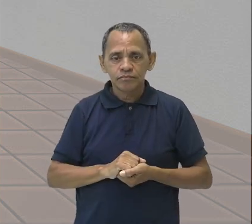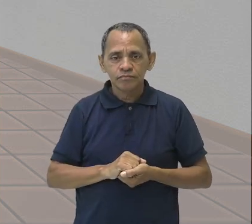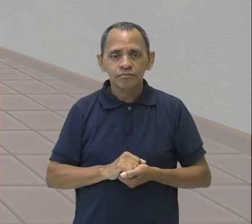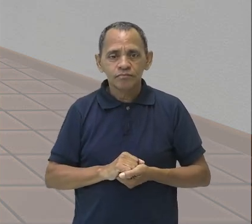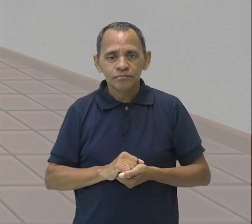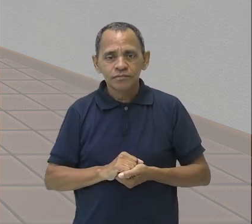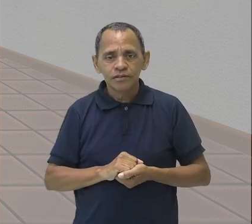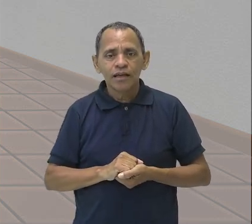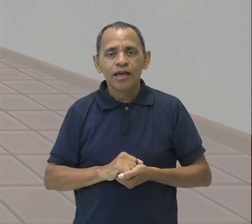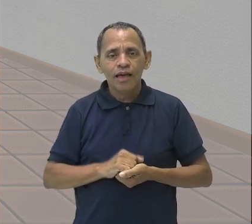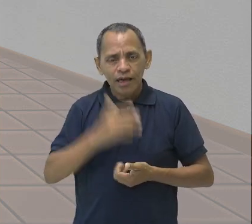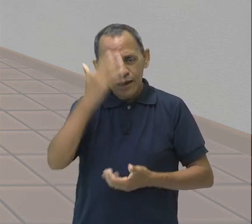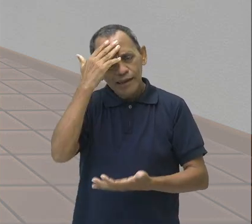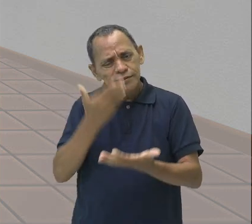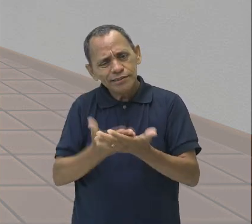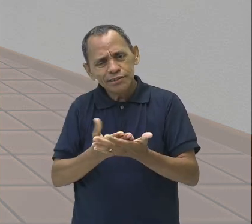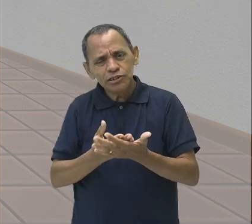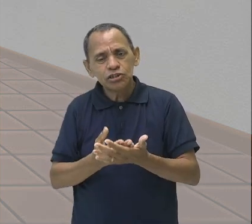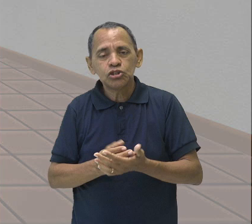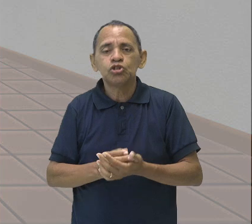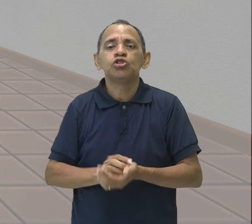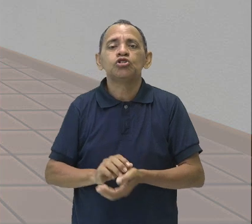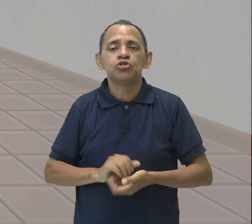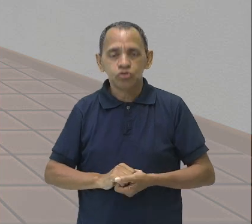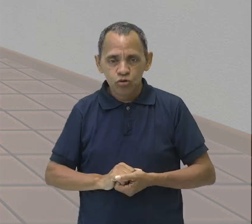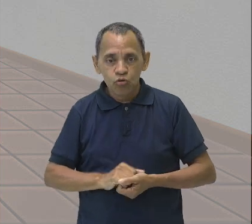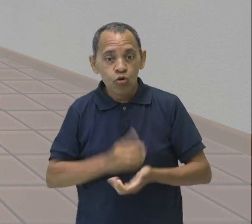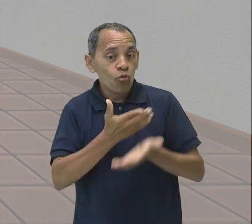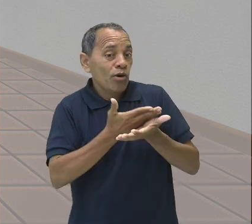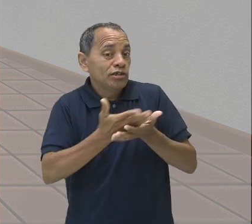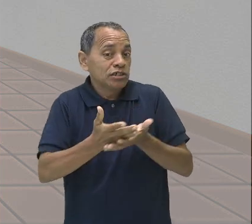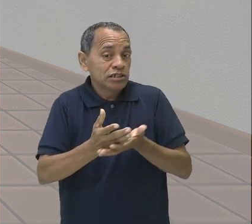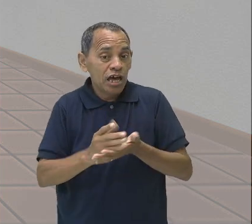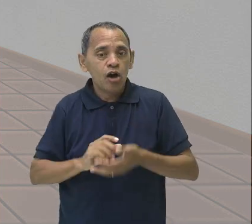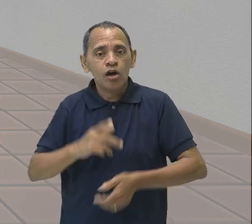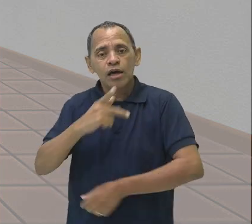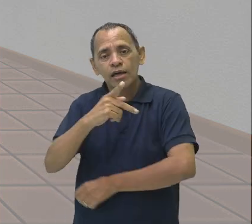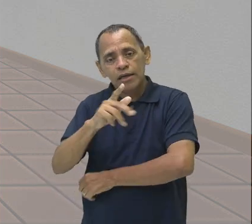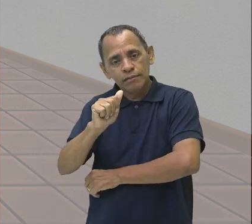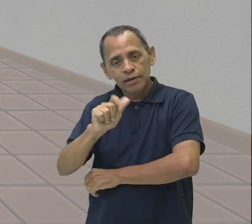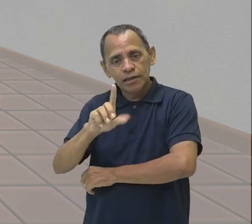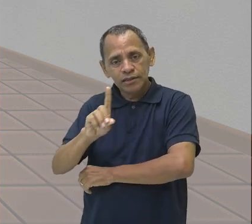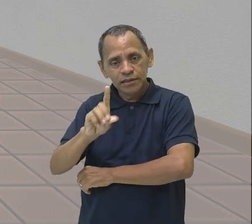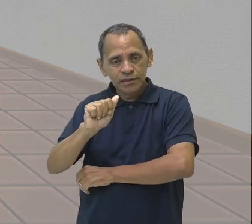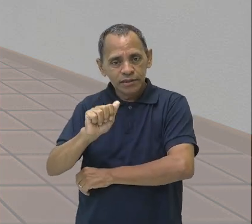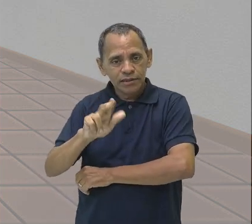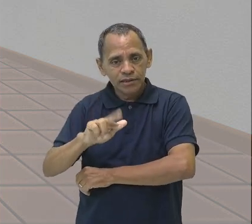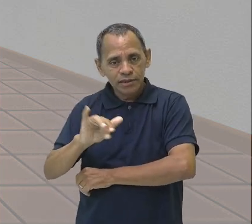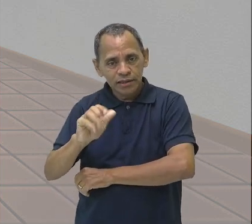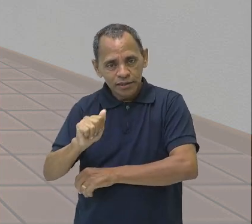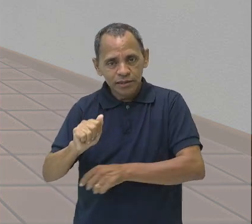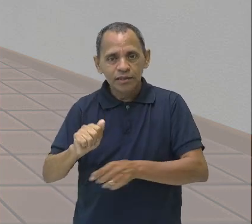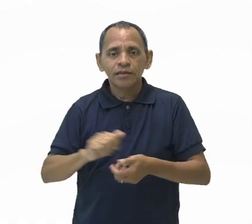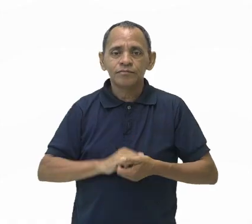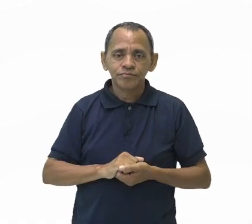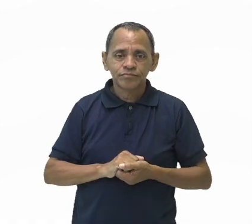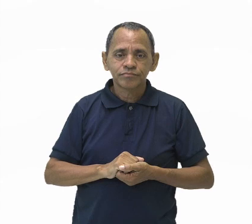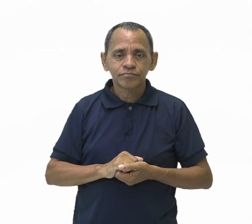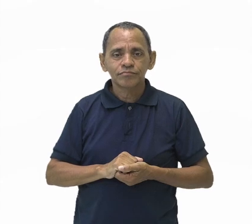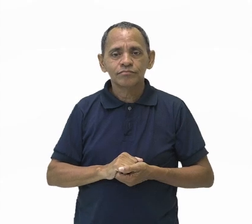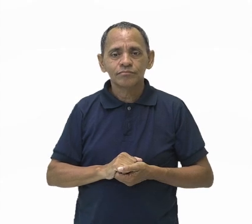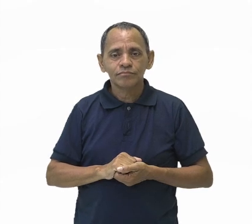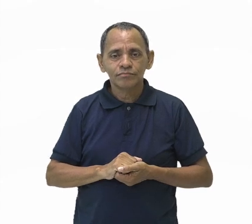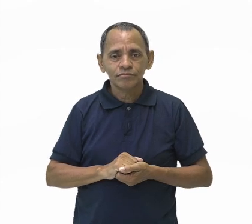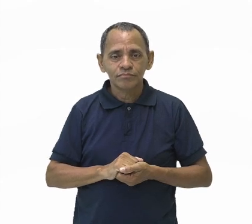eu vou fazer uma padaria aqui. Uma padaria, um mercadinho. No meio do caminho eu decido, tá? Vamos continuar falando sobre o que é o empreendedorismo. Olha,